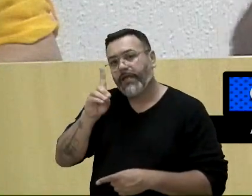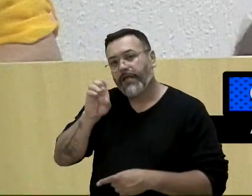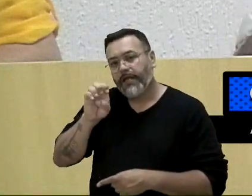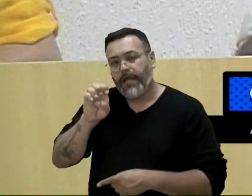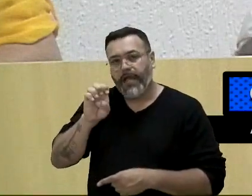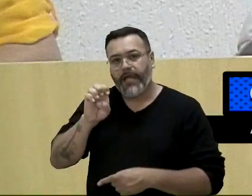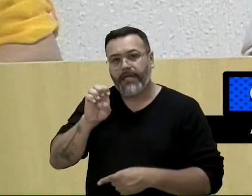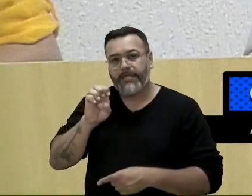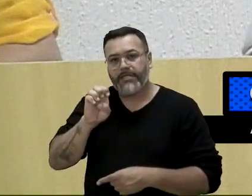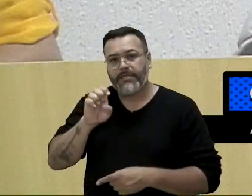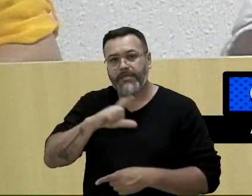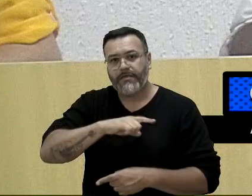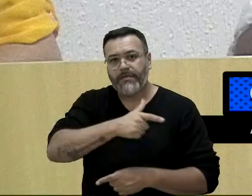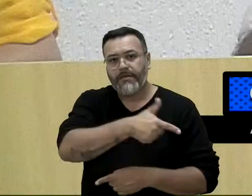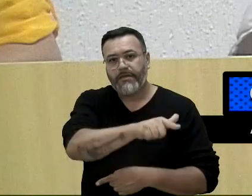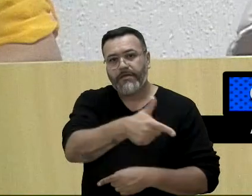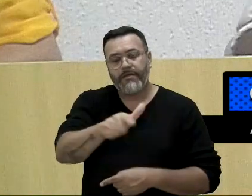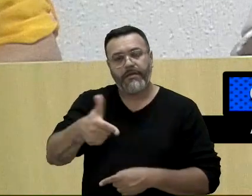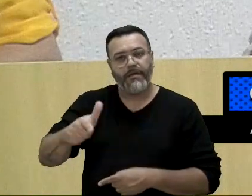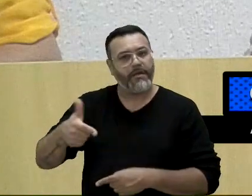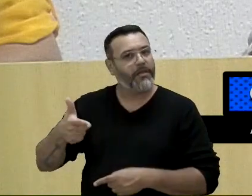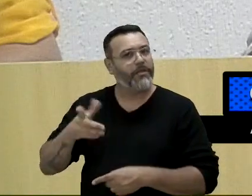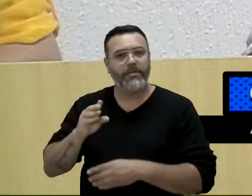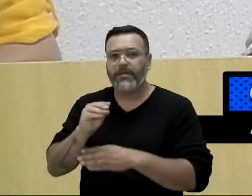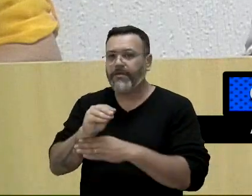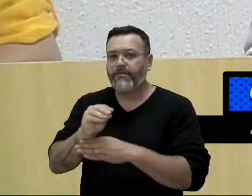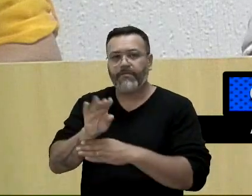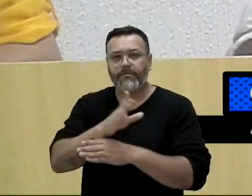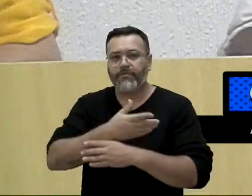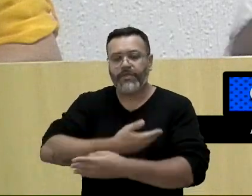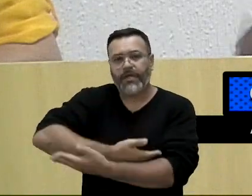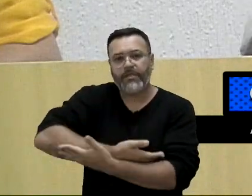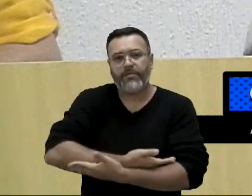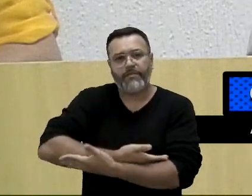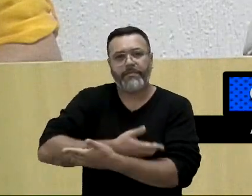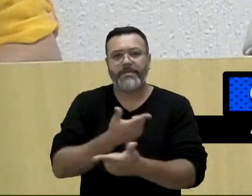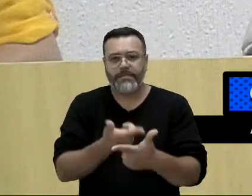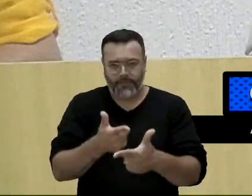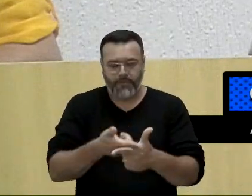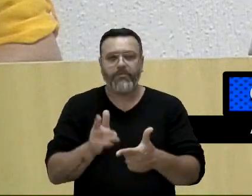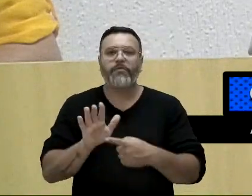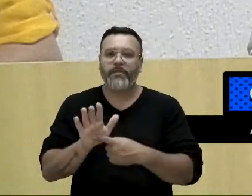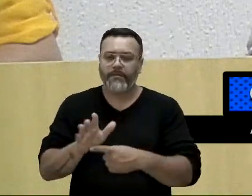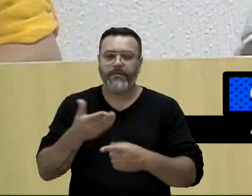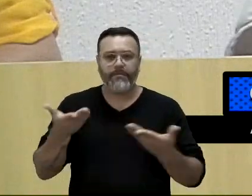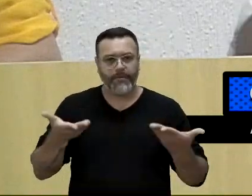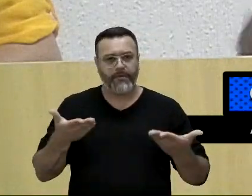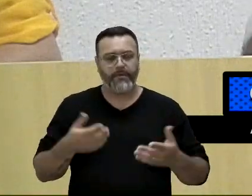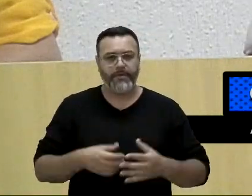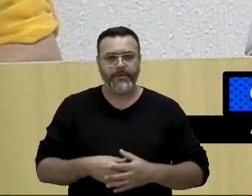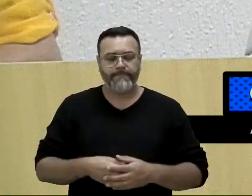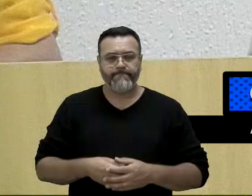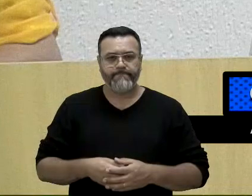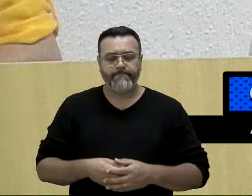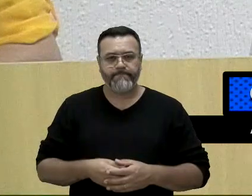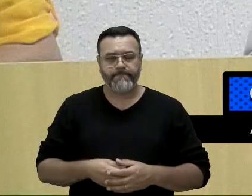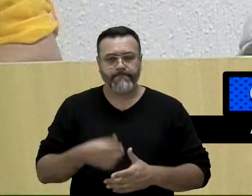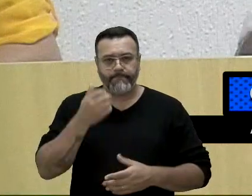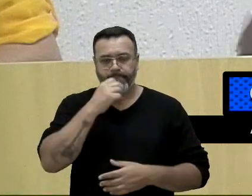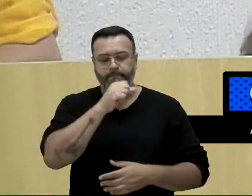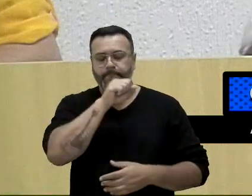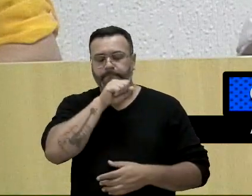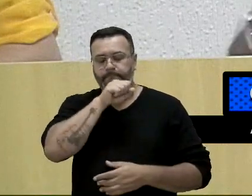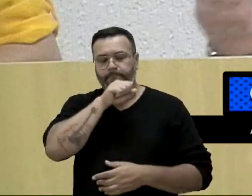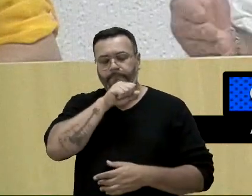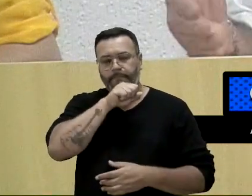os cuidados para um bebezinho desse aí. Uma mãe solo que ela é obrigada, depois